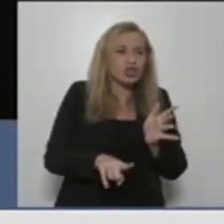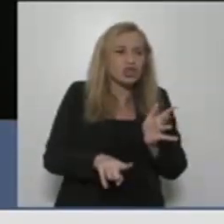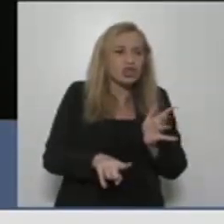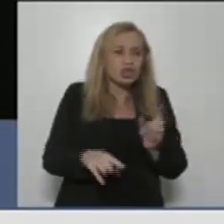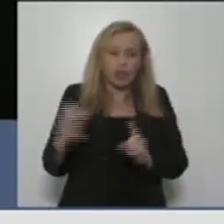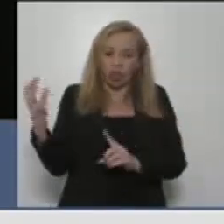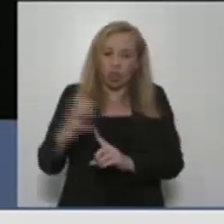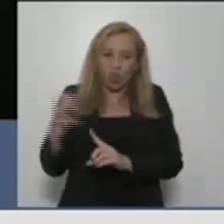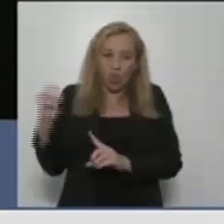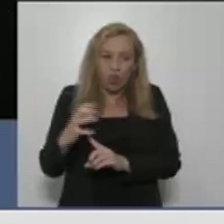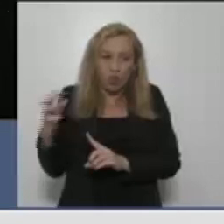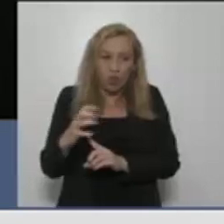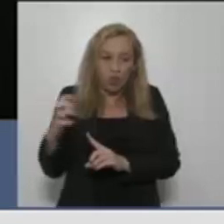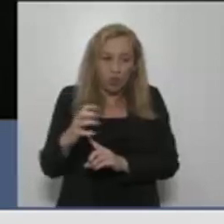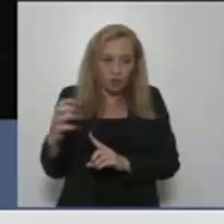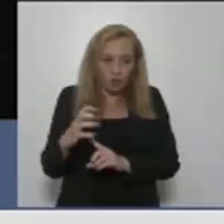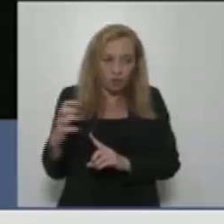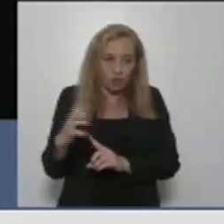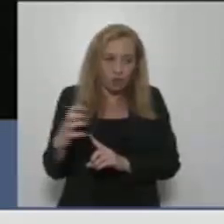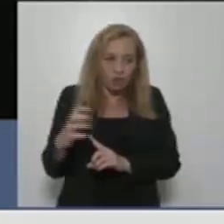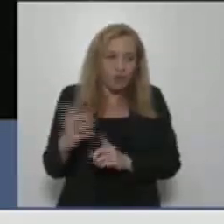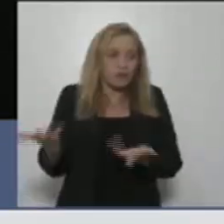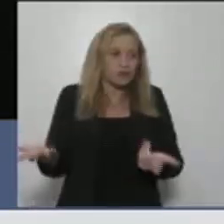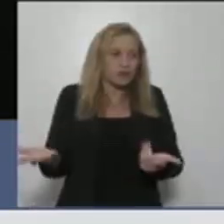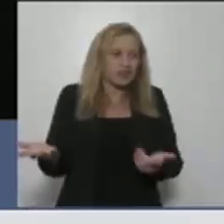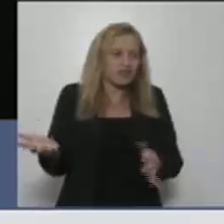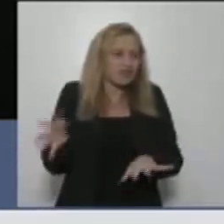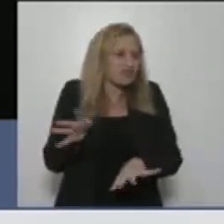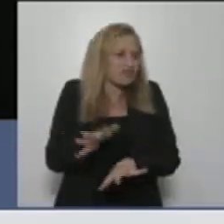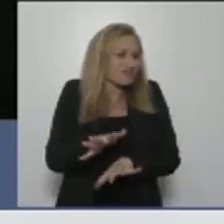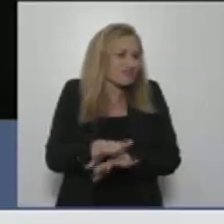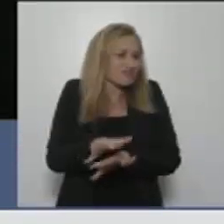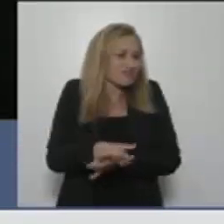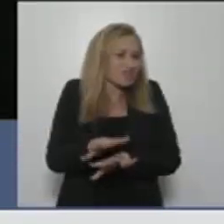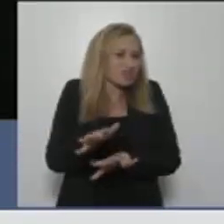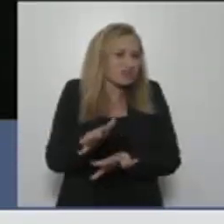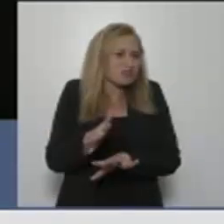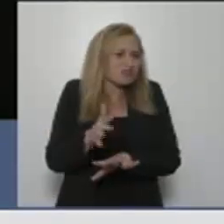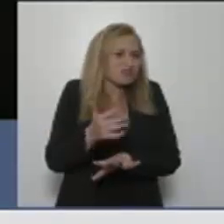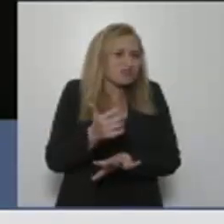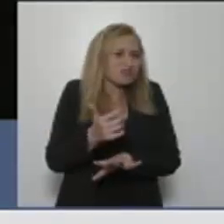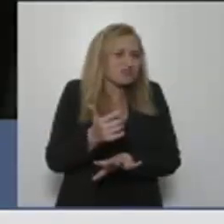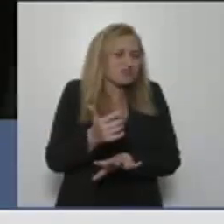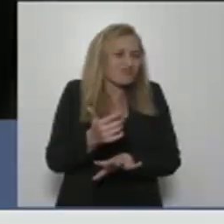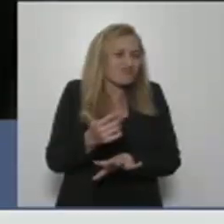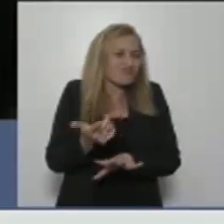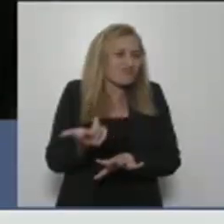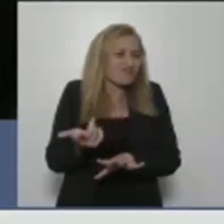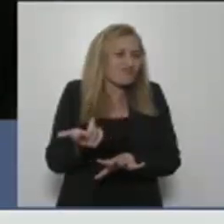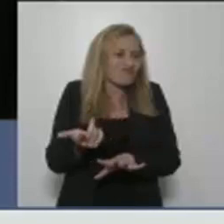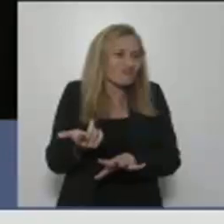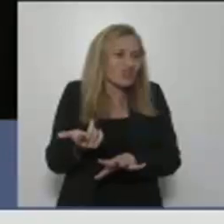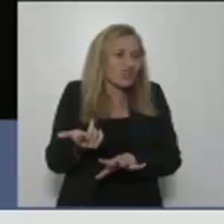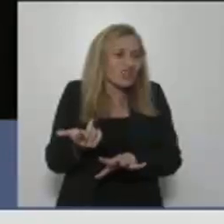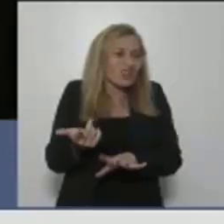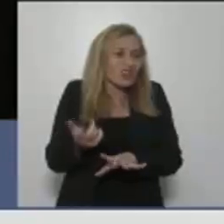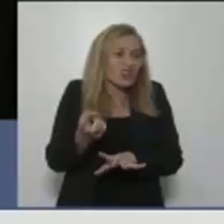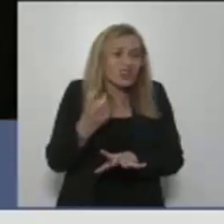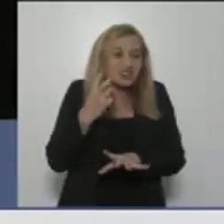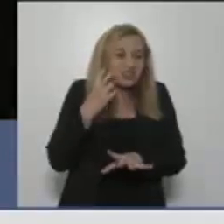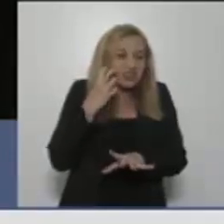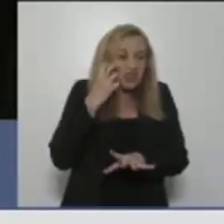violento, inclusive, assédio não deveria ter nem nível, né? Mas coíbe